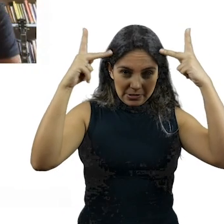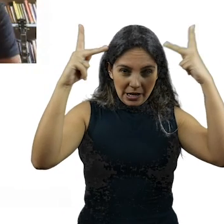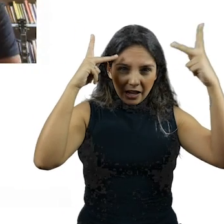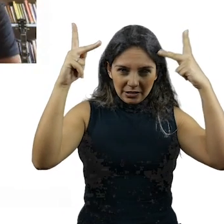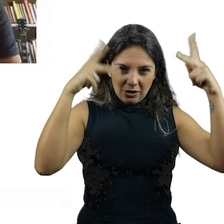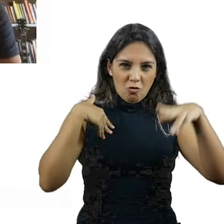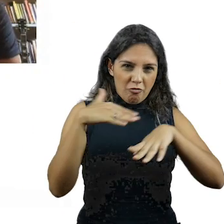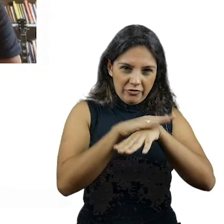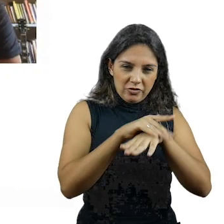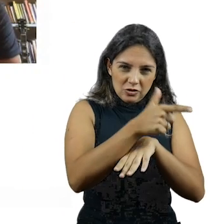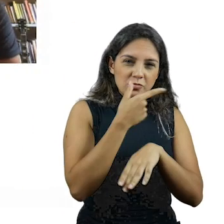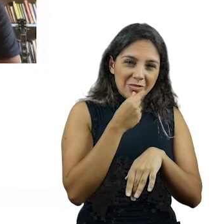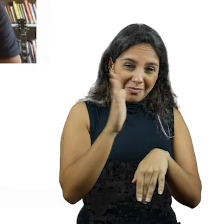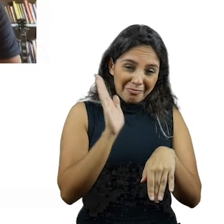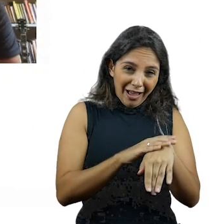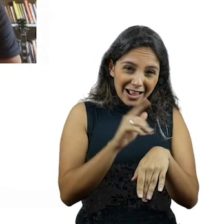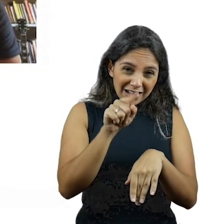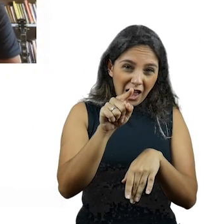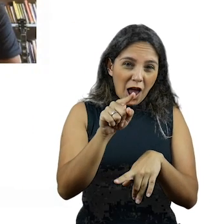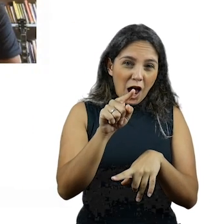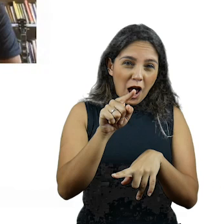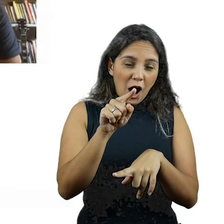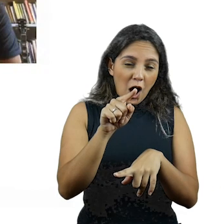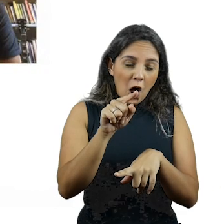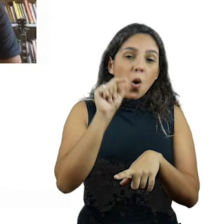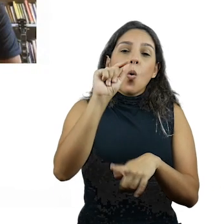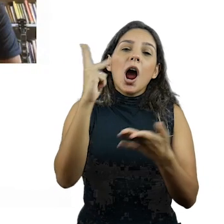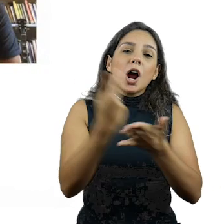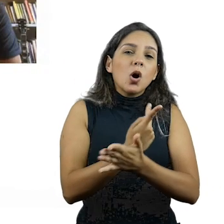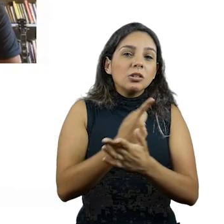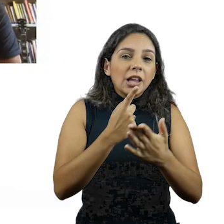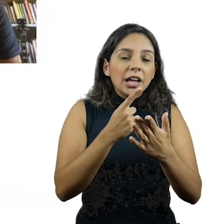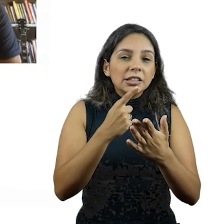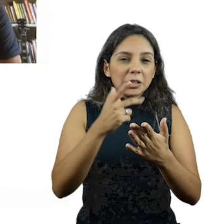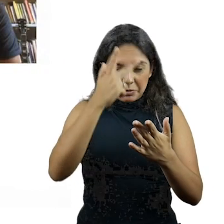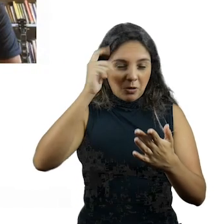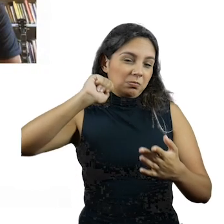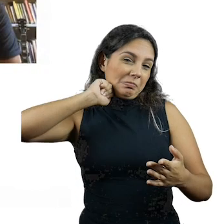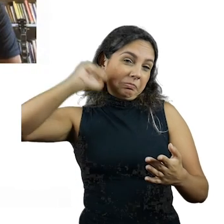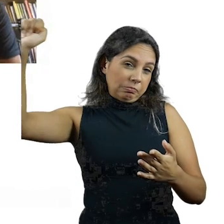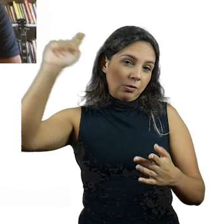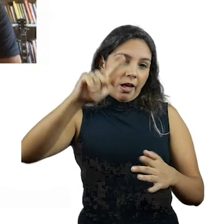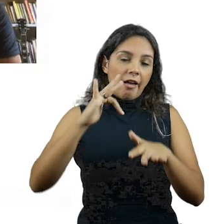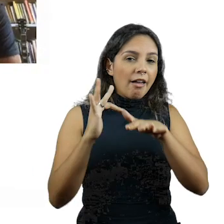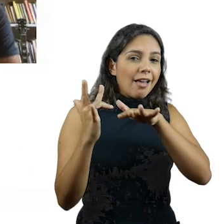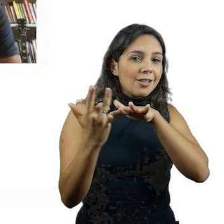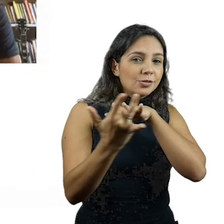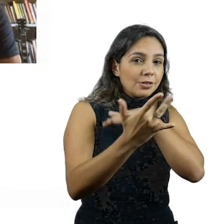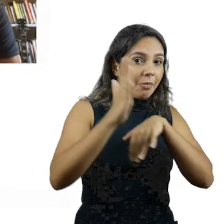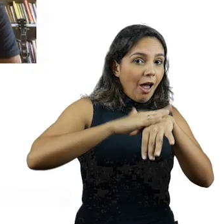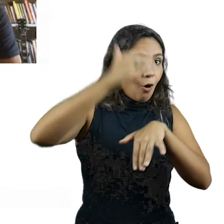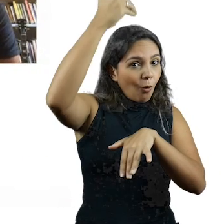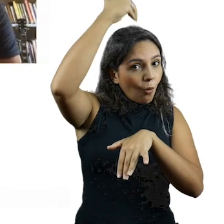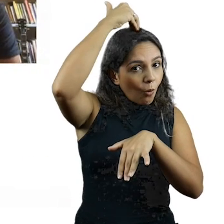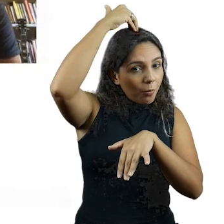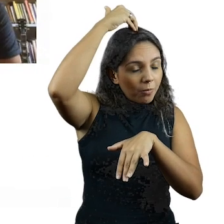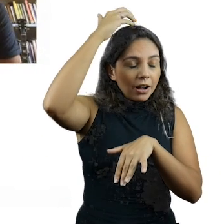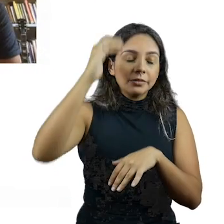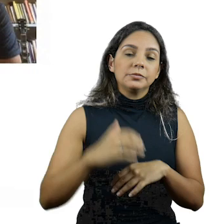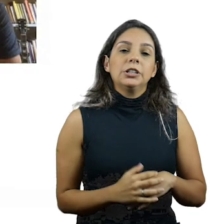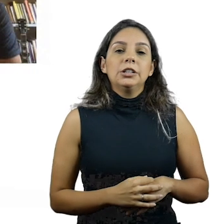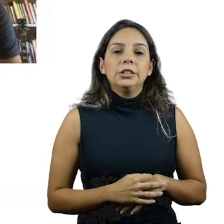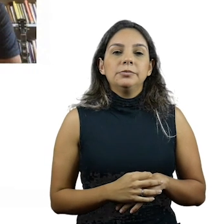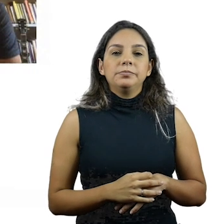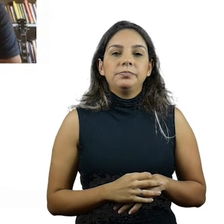falou que um dos motivos maiores, um grande vilão nessa parte, é justamente as redes sociais. Porque o garoto que não tem muita